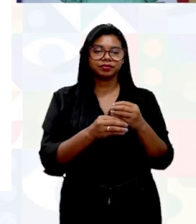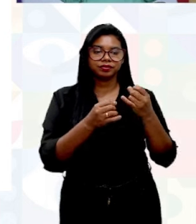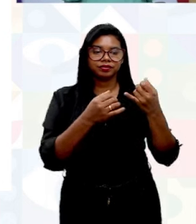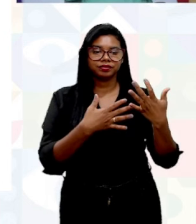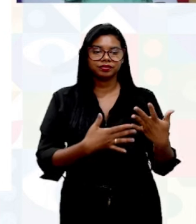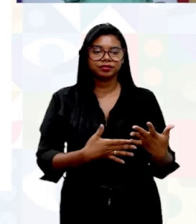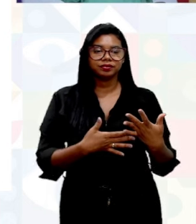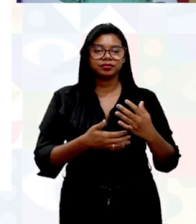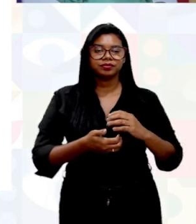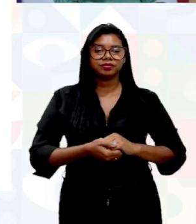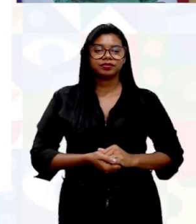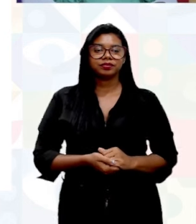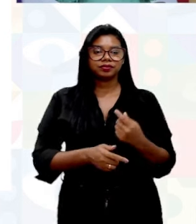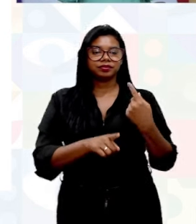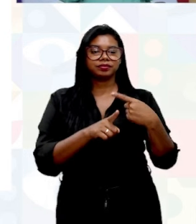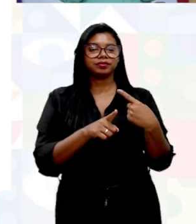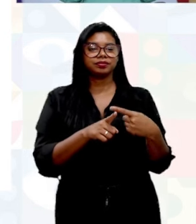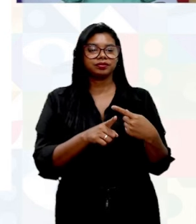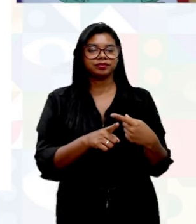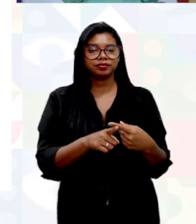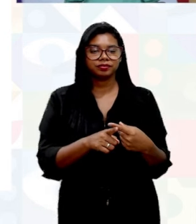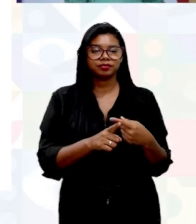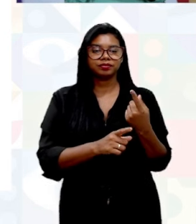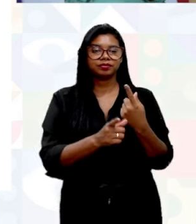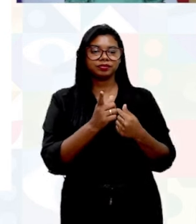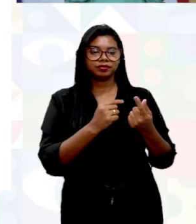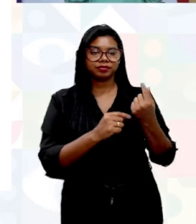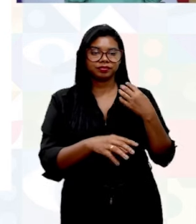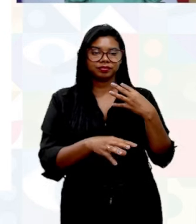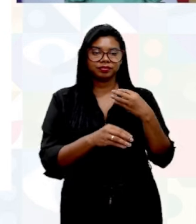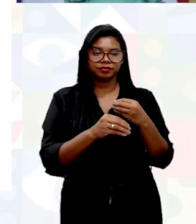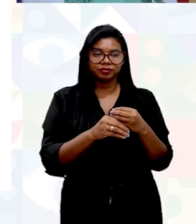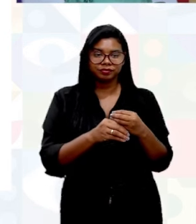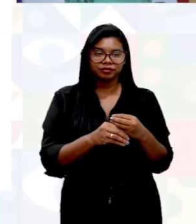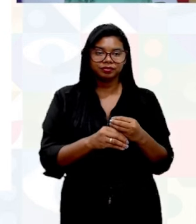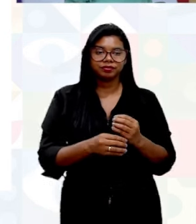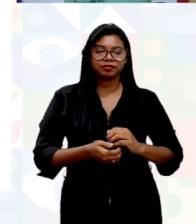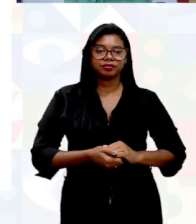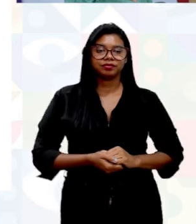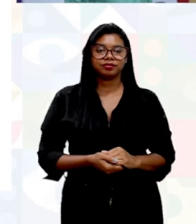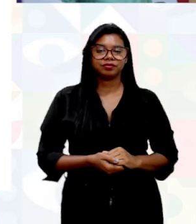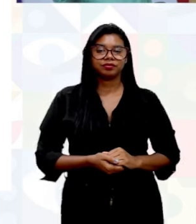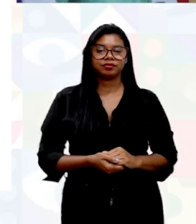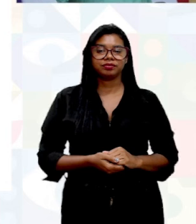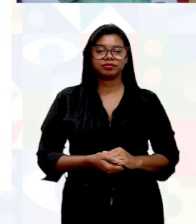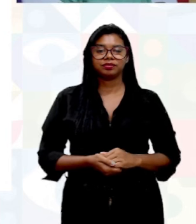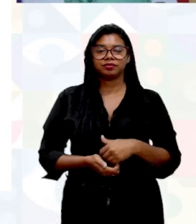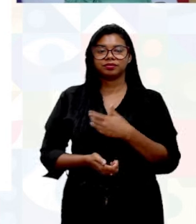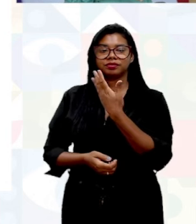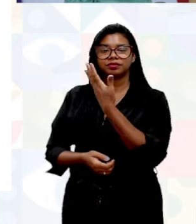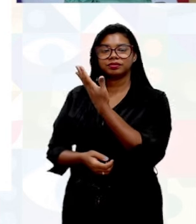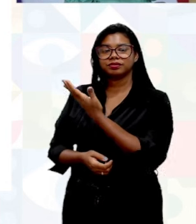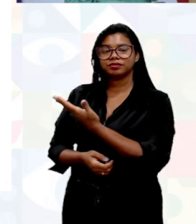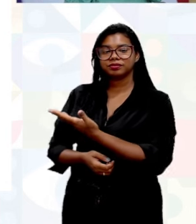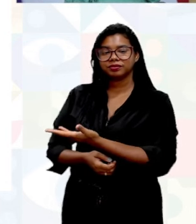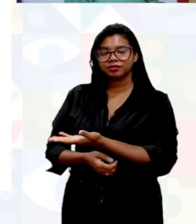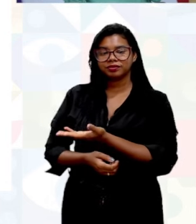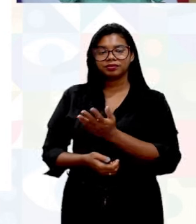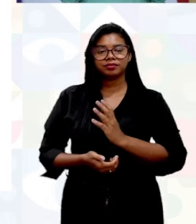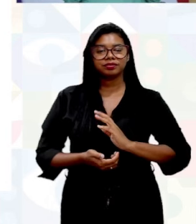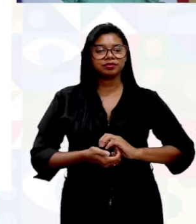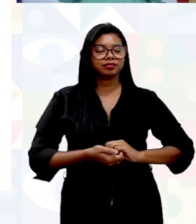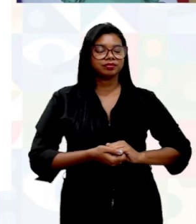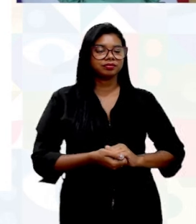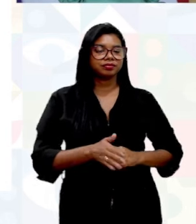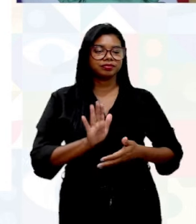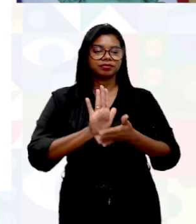forma, por que você deve negociar comigo e fechar um negócio comigo, tá? Então vai estar ali presente, né, todas as